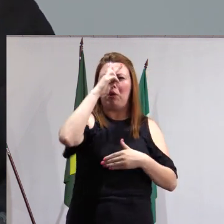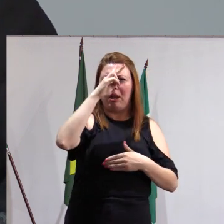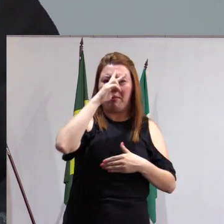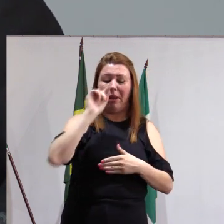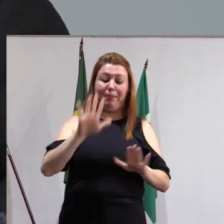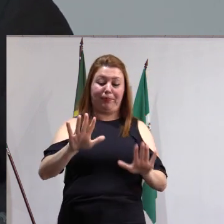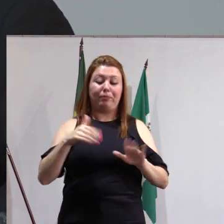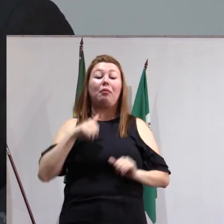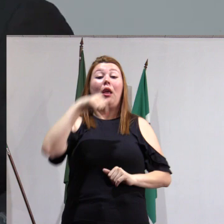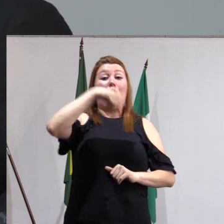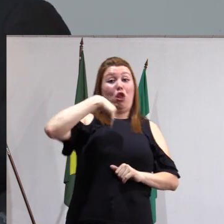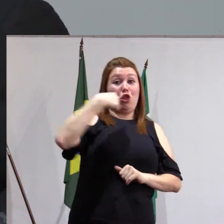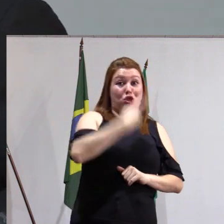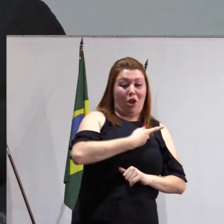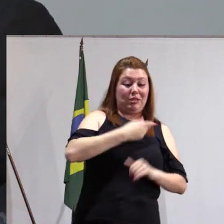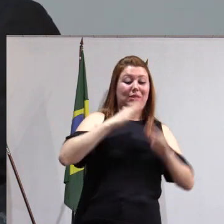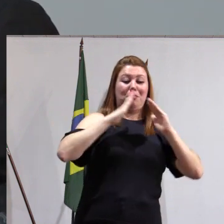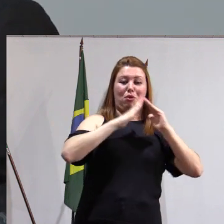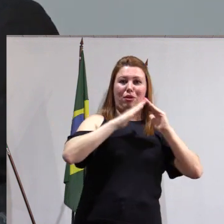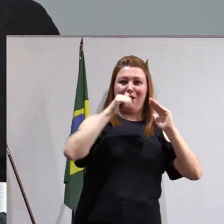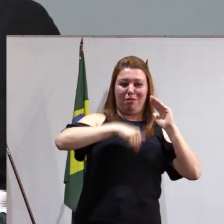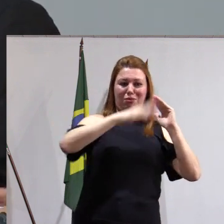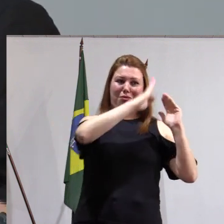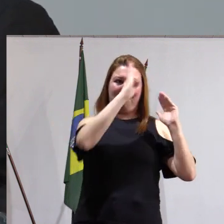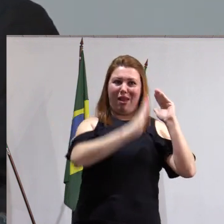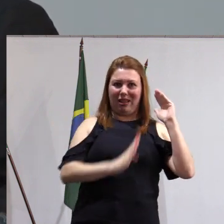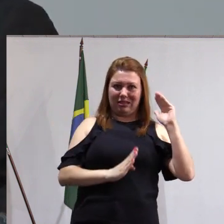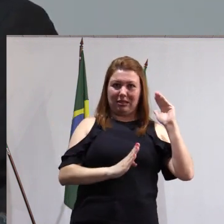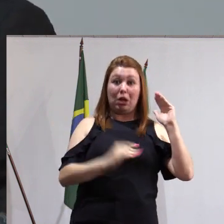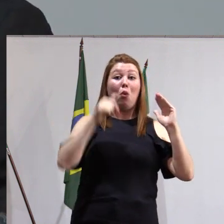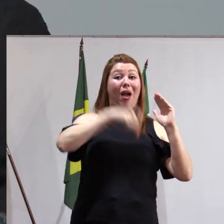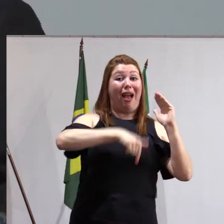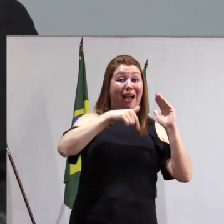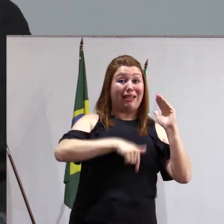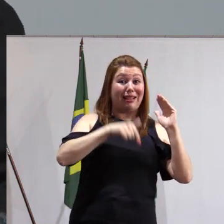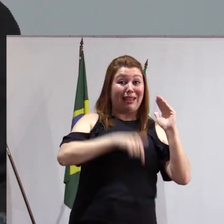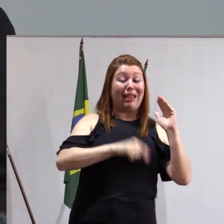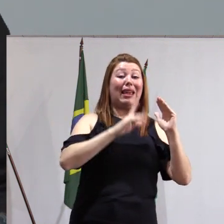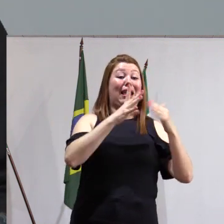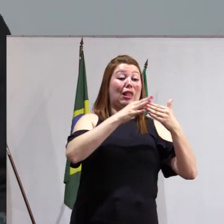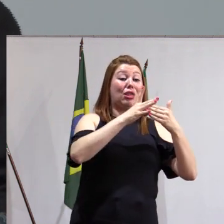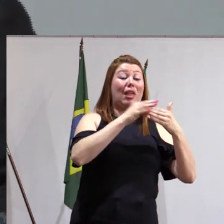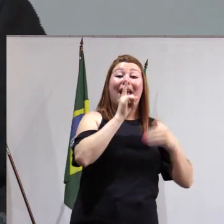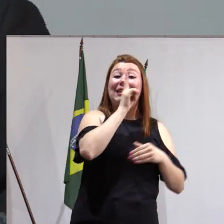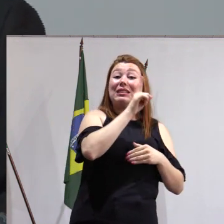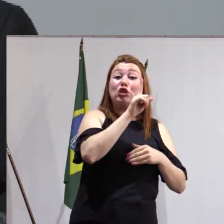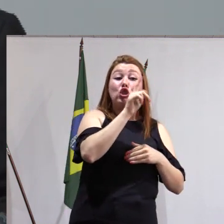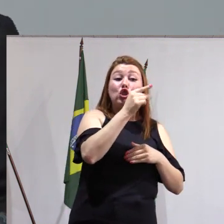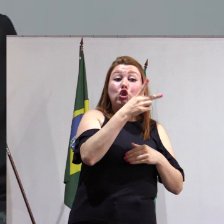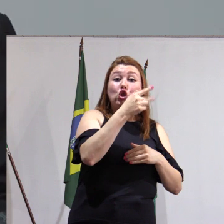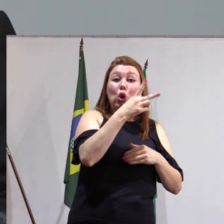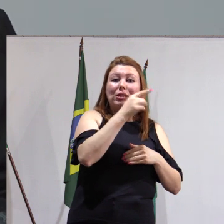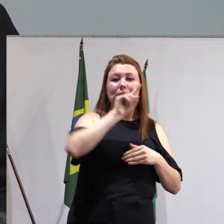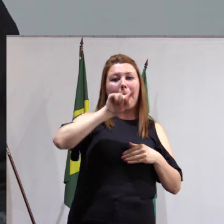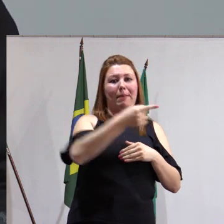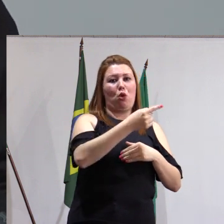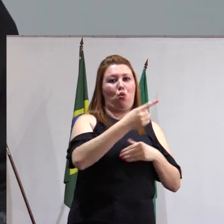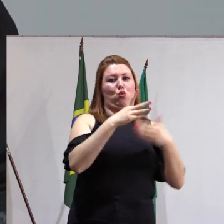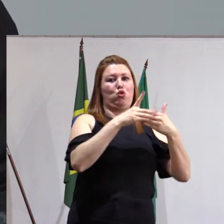moramos num país onde a nossa renda per capita é cerca de 12 mil dólares. Tá? Então,